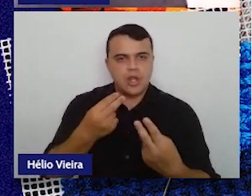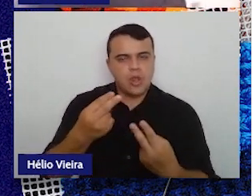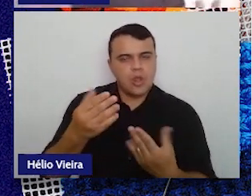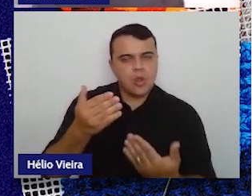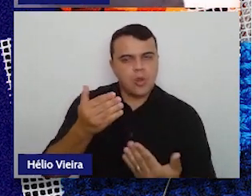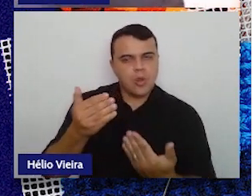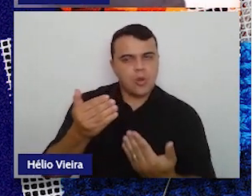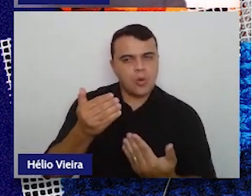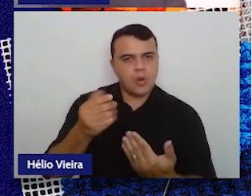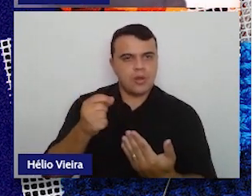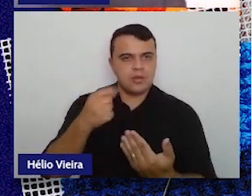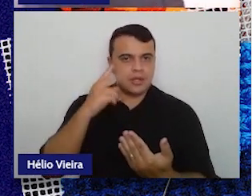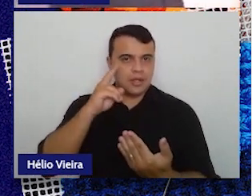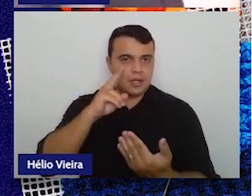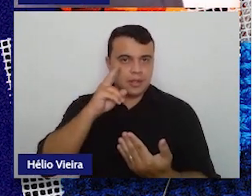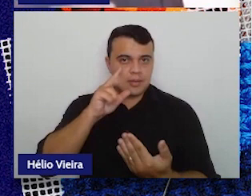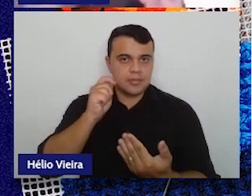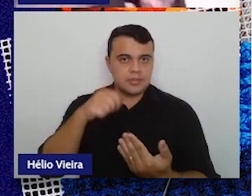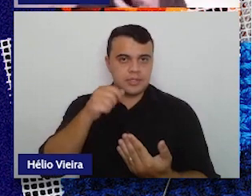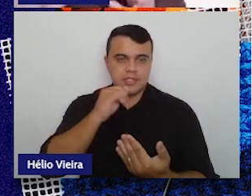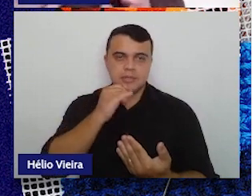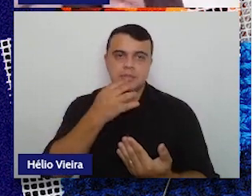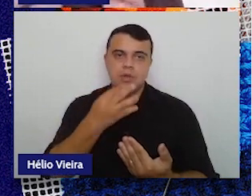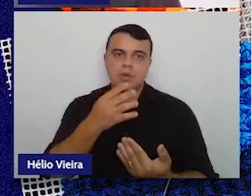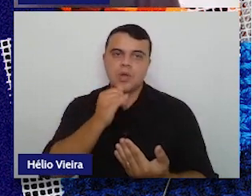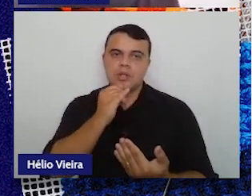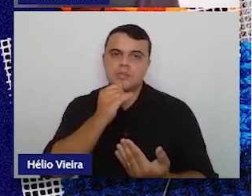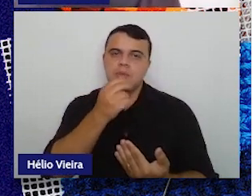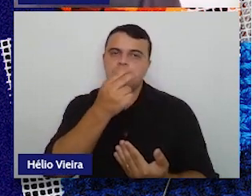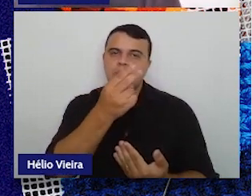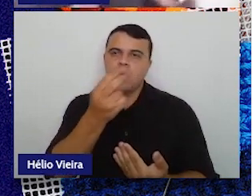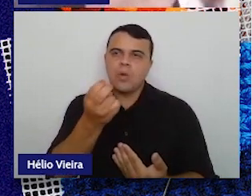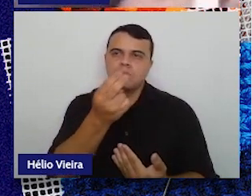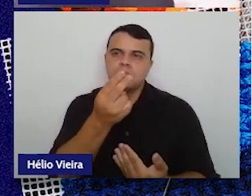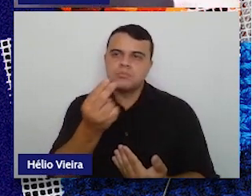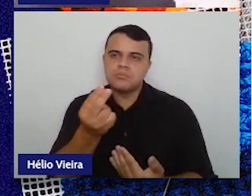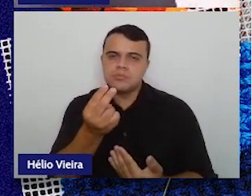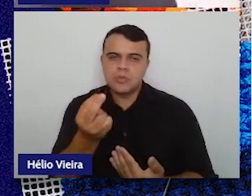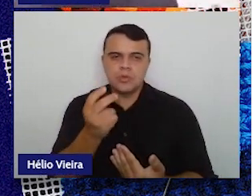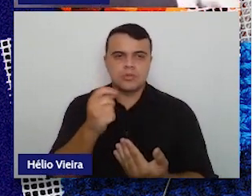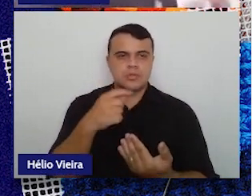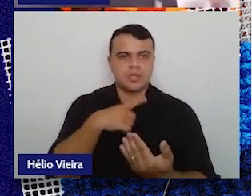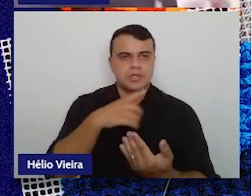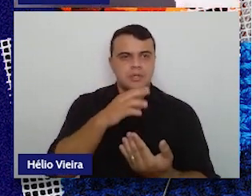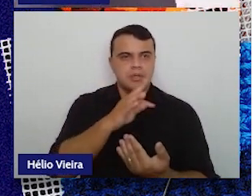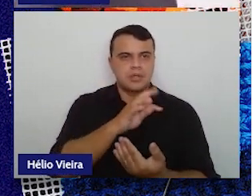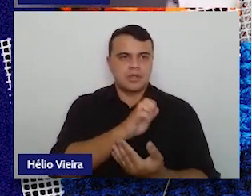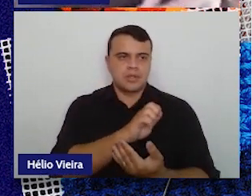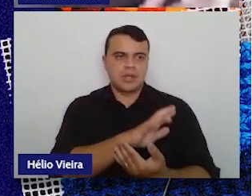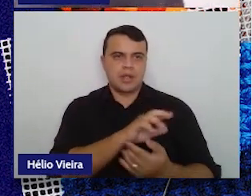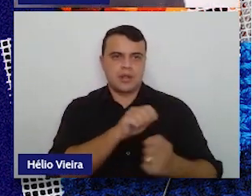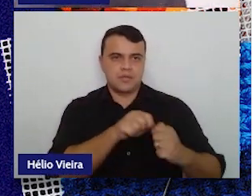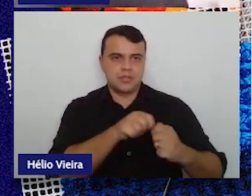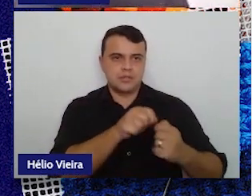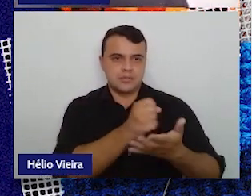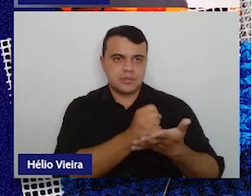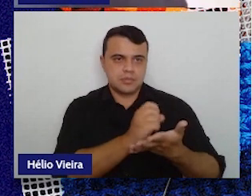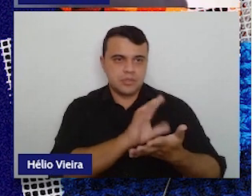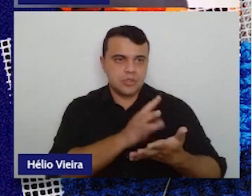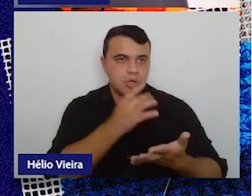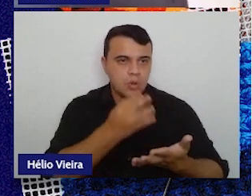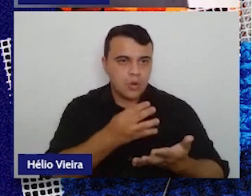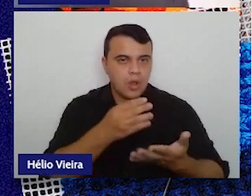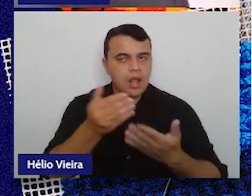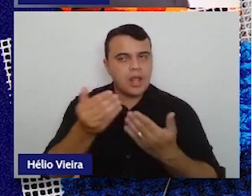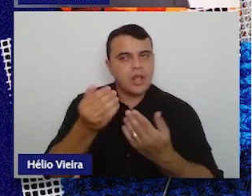né, o que é para a gente poder trabalhar. Cores análogas são aquelas que são semelhantes. Ali no TEAR, eu trabalhei basicamente só cores